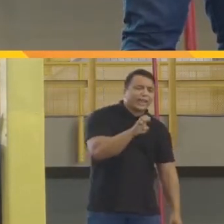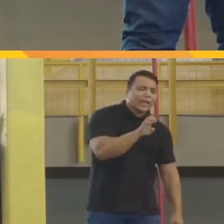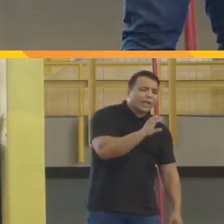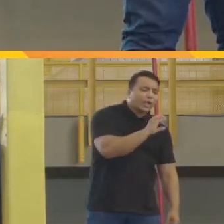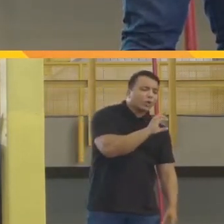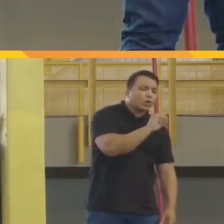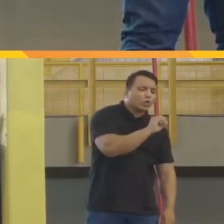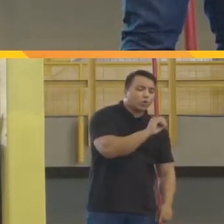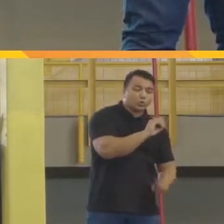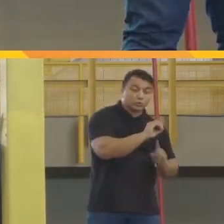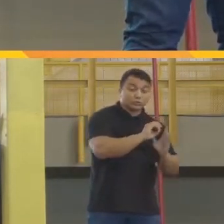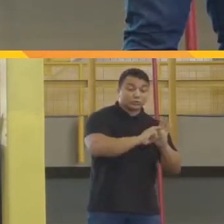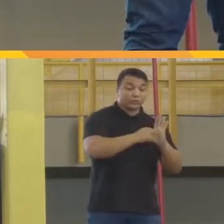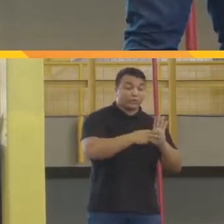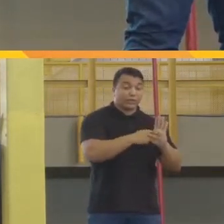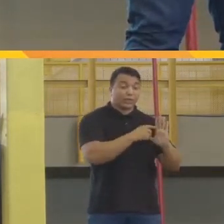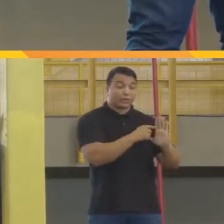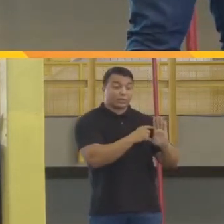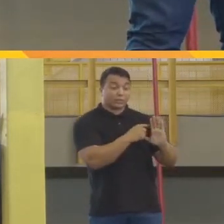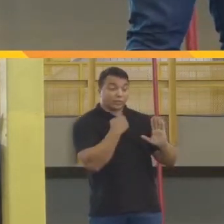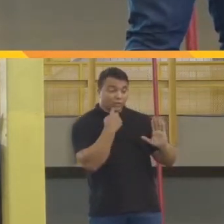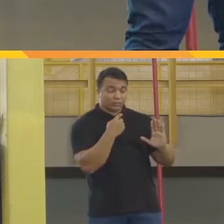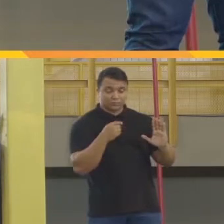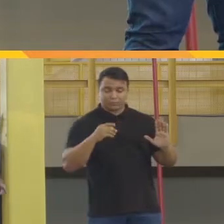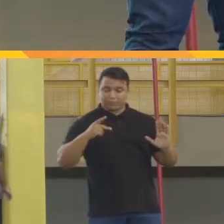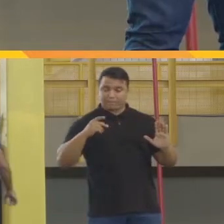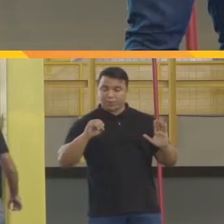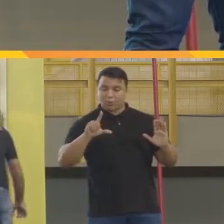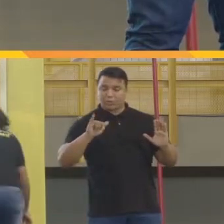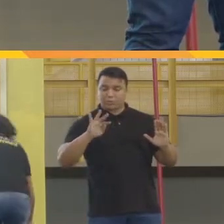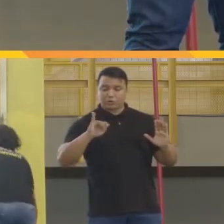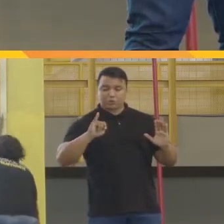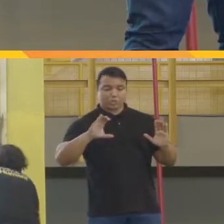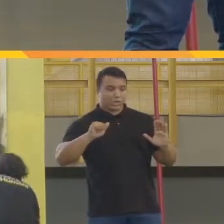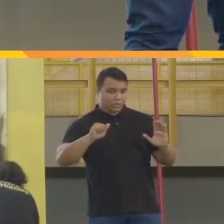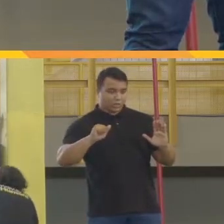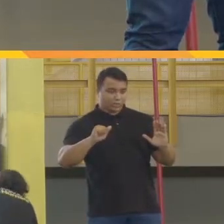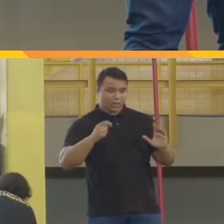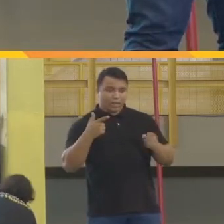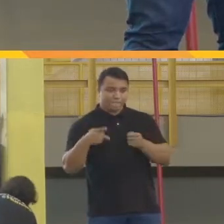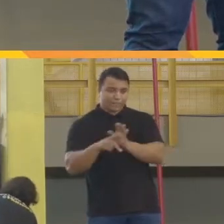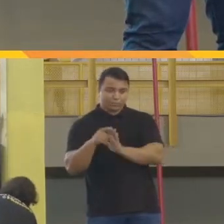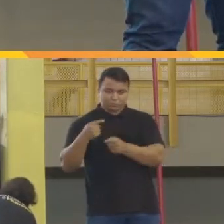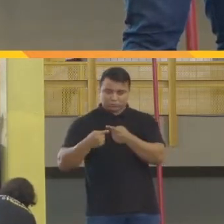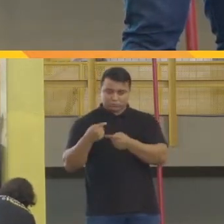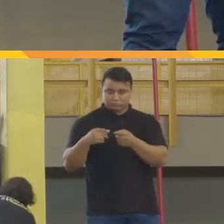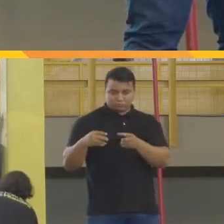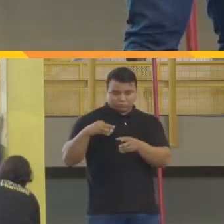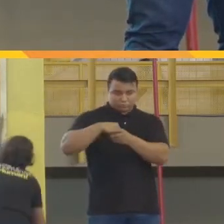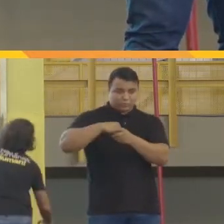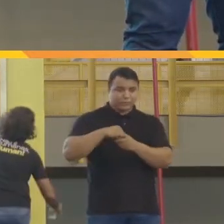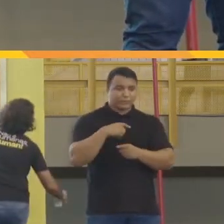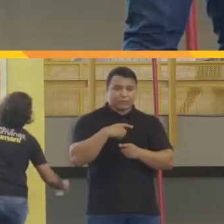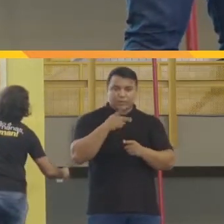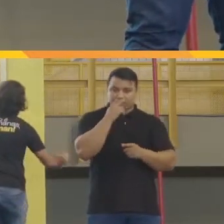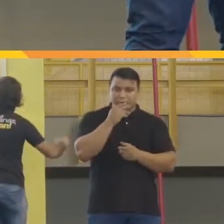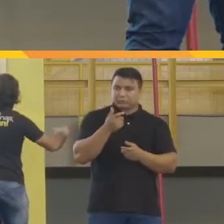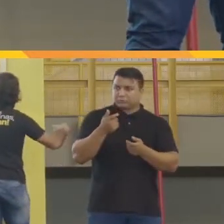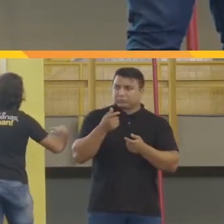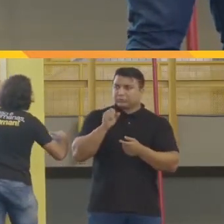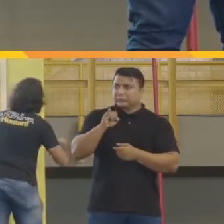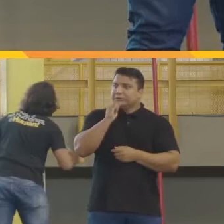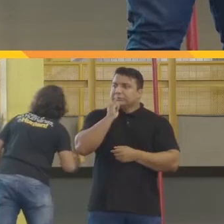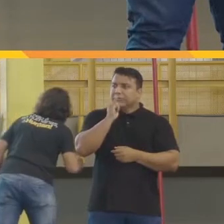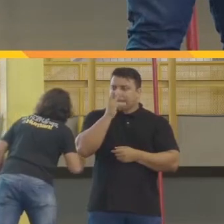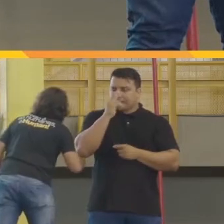necropolítica é exatamente quando você classifica alguns indivíduos como indivíduos possíveis de serem